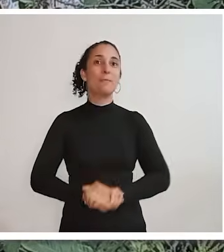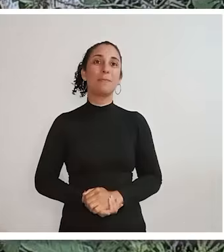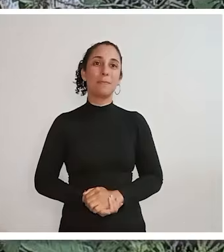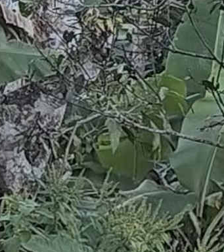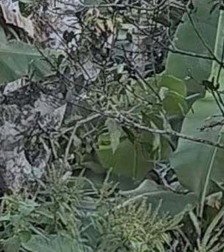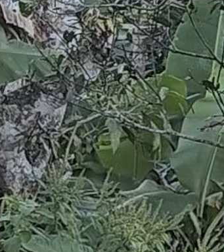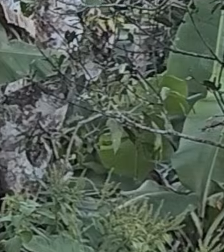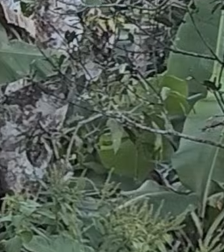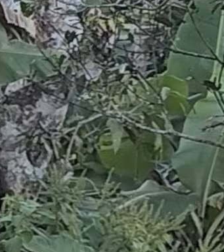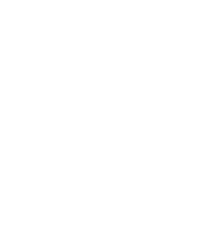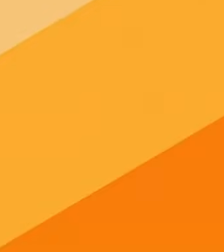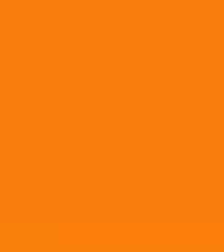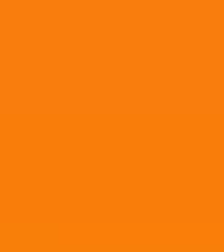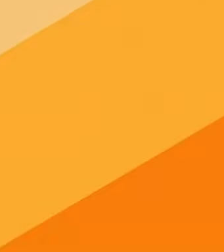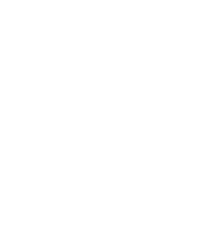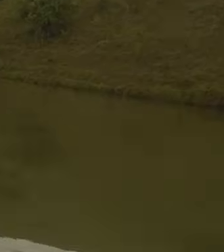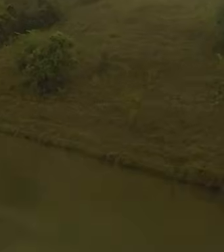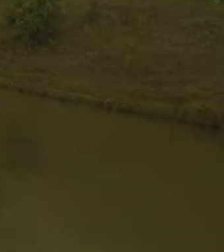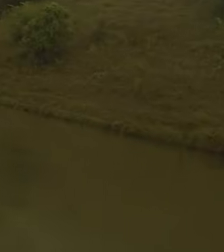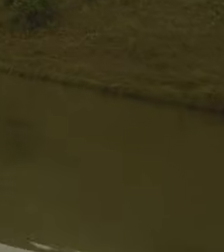Agora, vamos voltar para o vídeo.